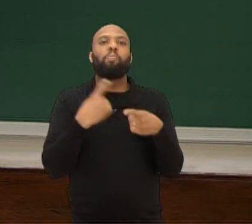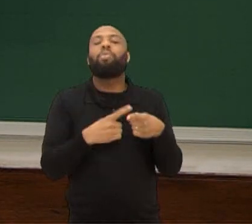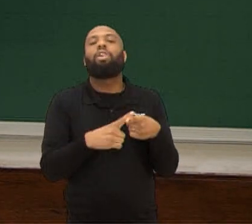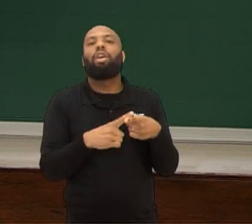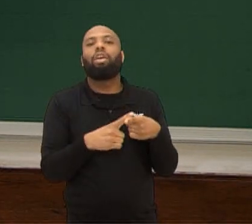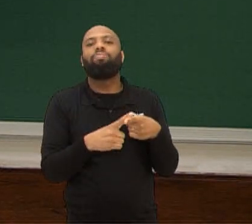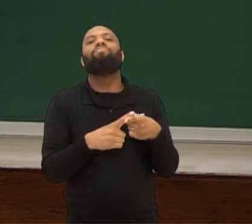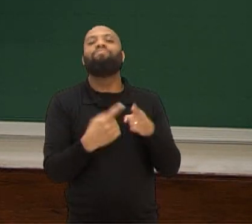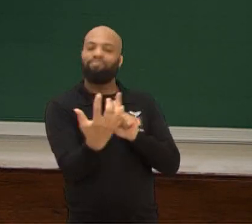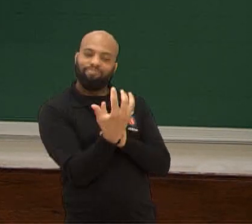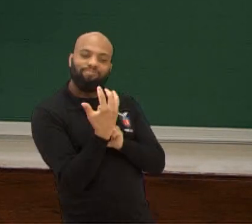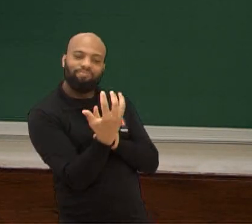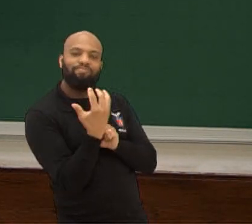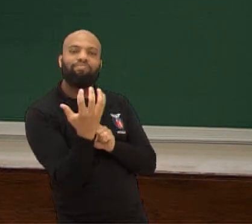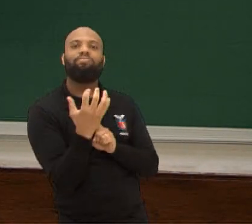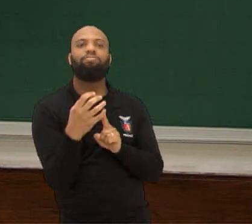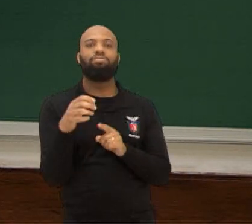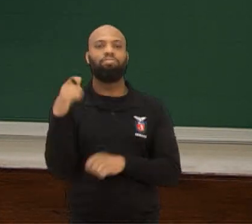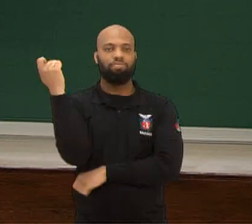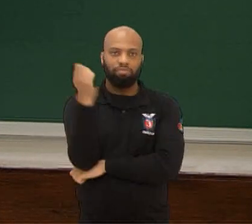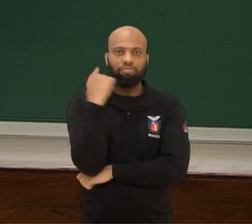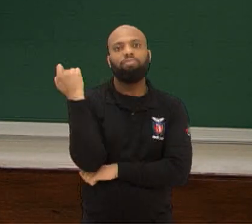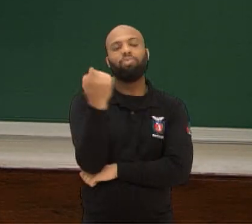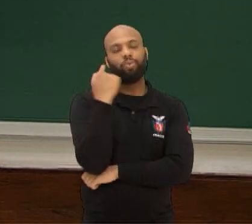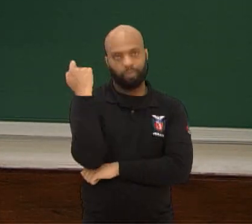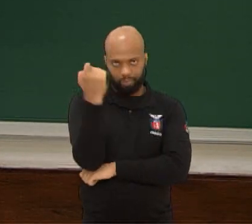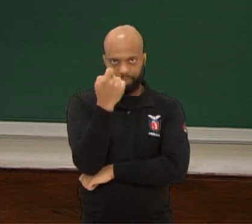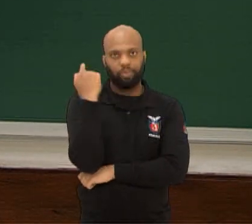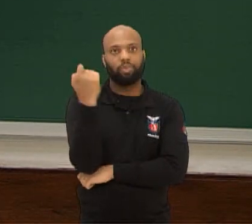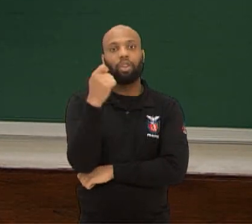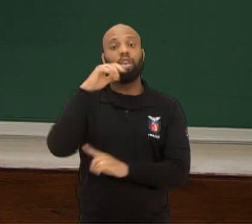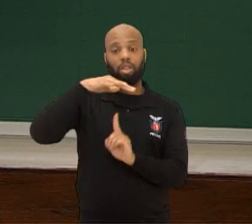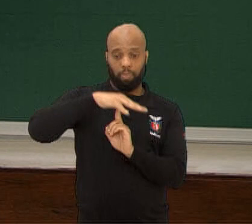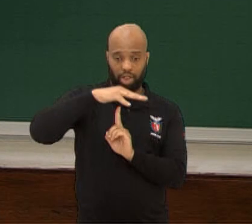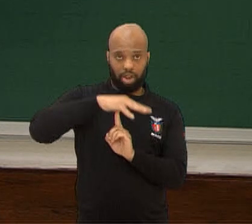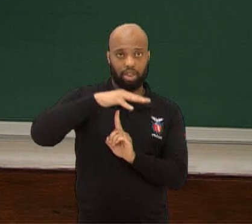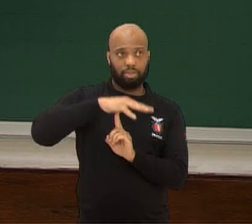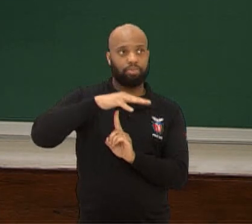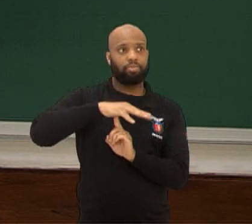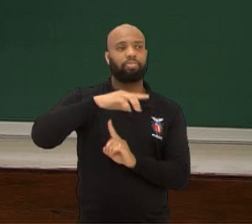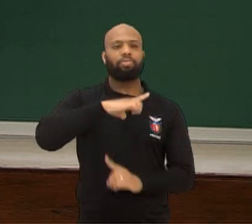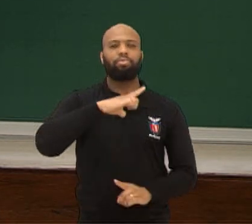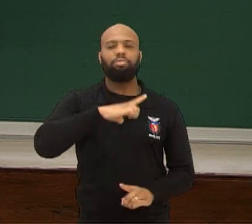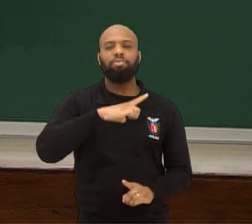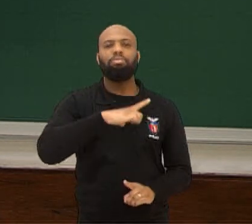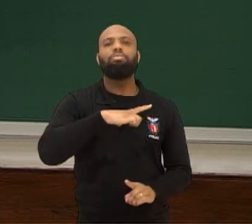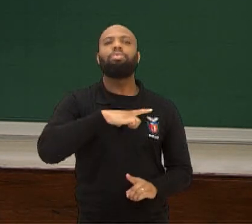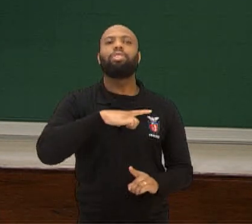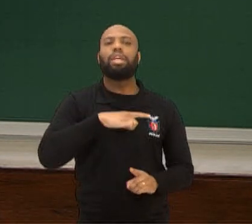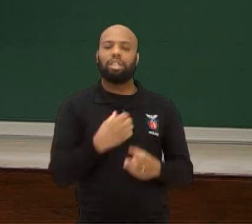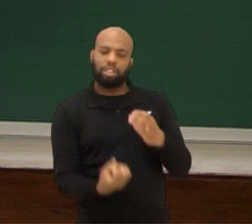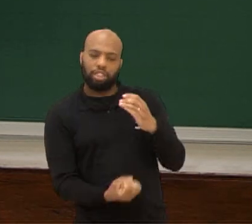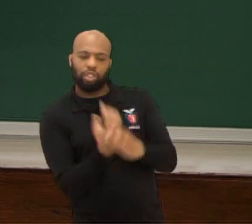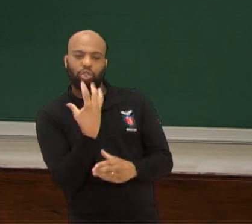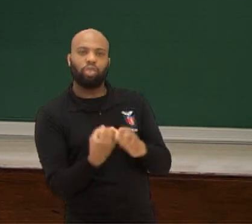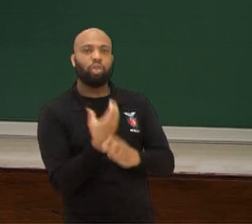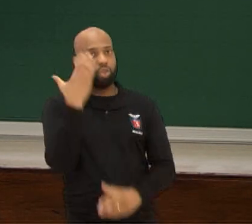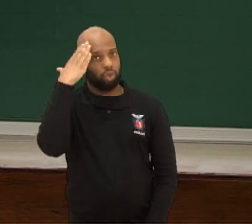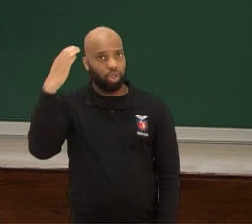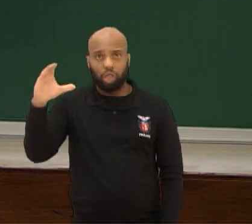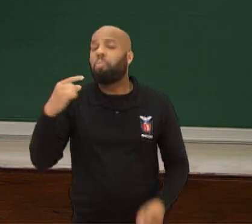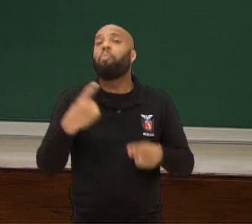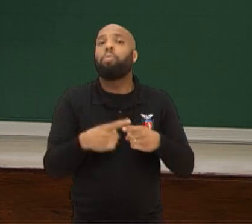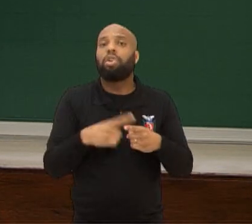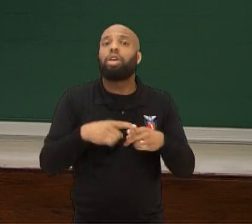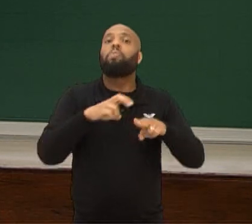influências gaúchas ou por já terem mesmo esse hábito, né? O Paraná ali, a própria origem de Curitiba se deve